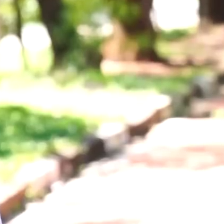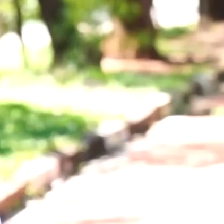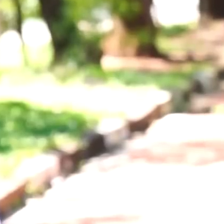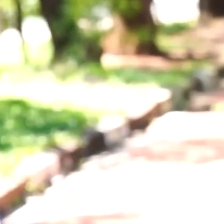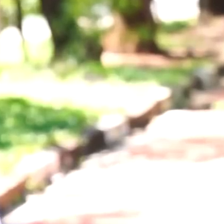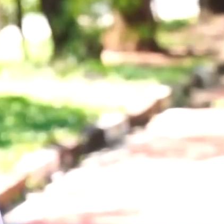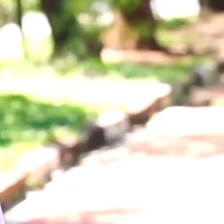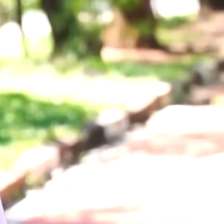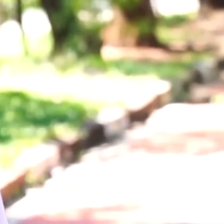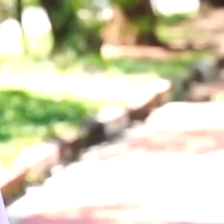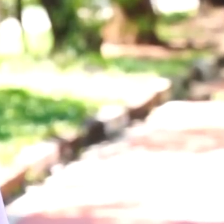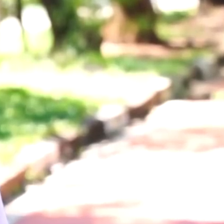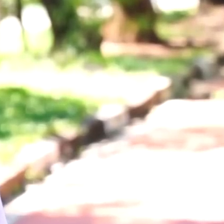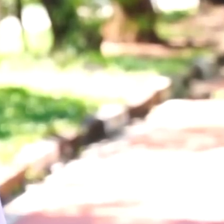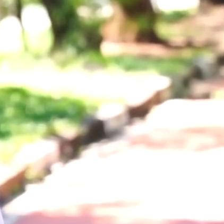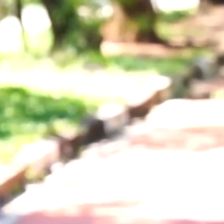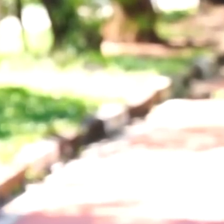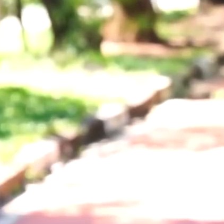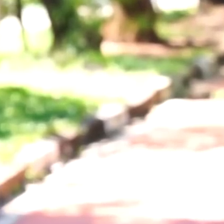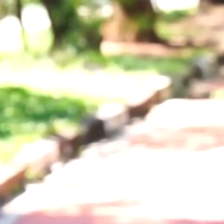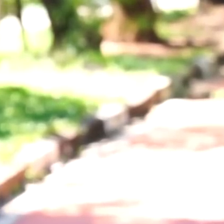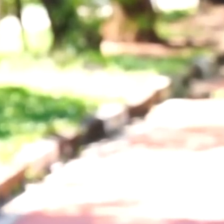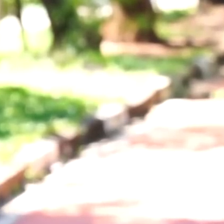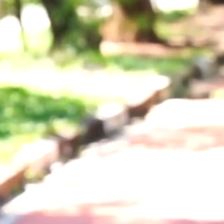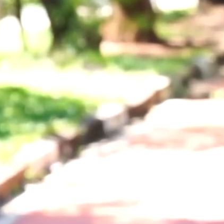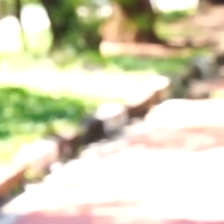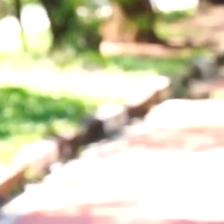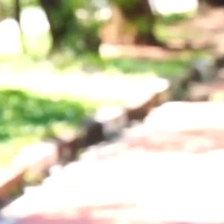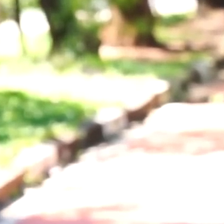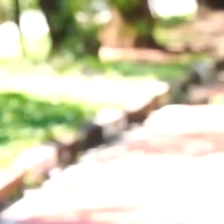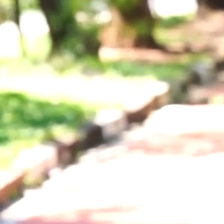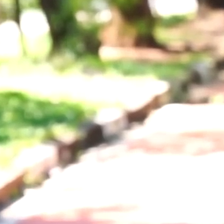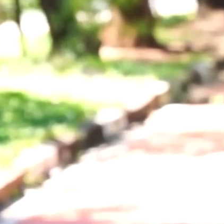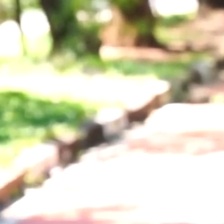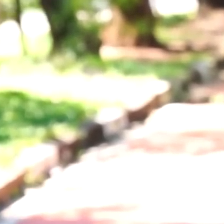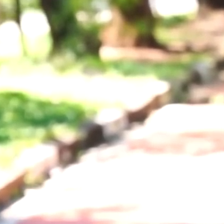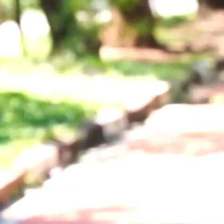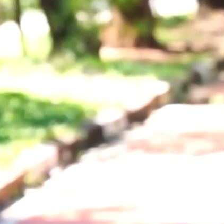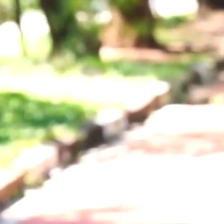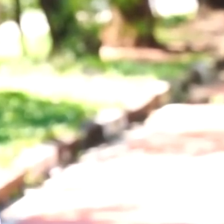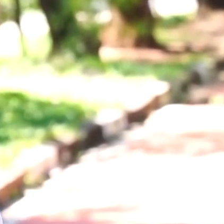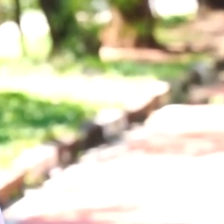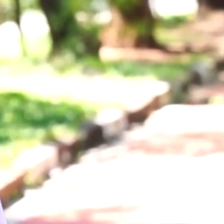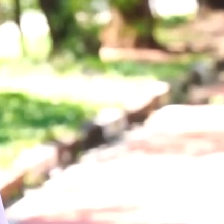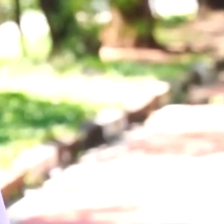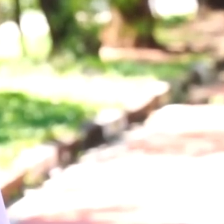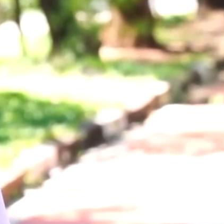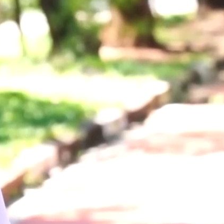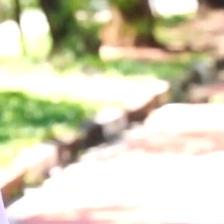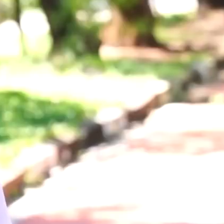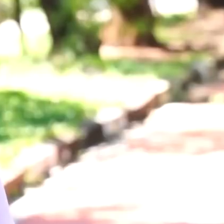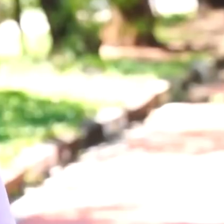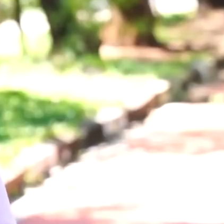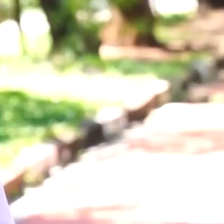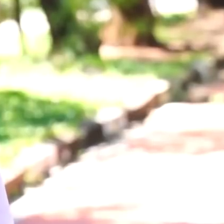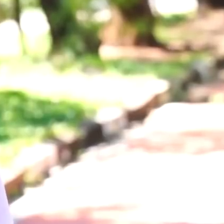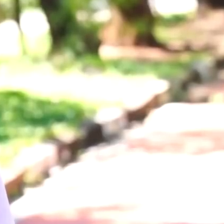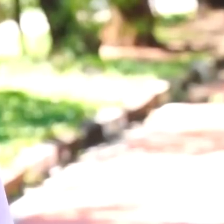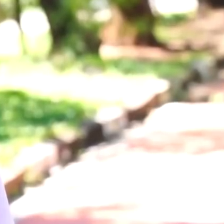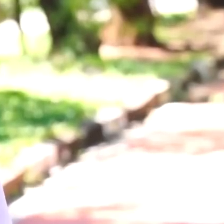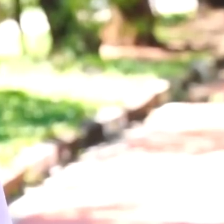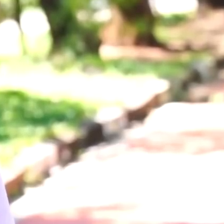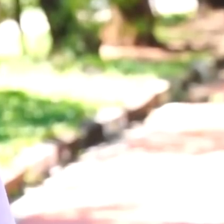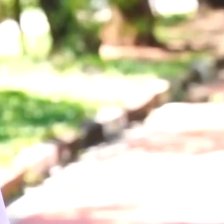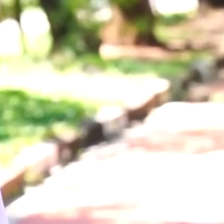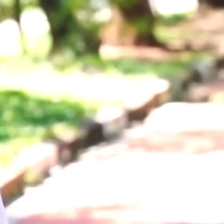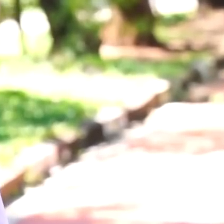Quando eu penso em sofrimentos e aflições, não vejo que isso faça parte das bênçãos de Deus, mas que nos sirva de